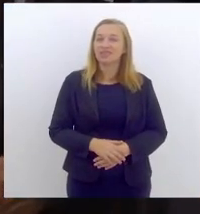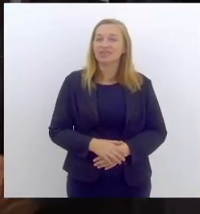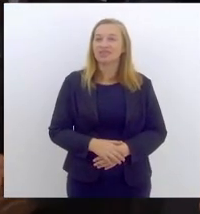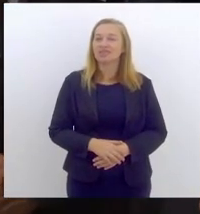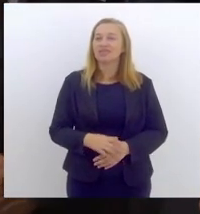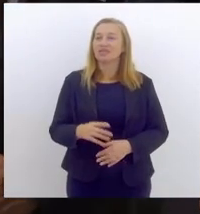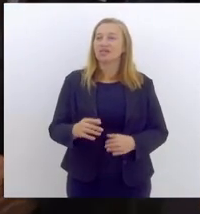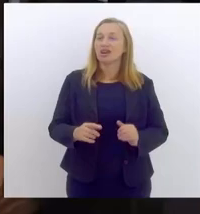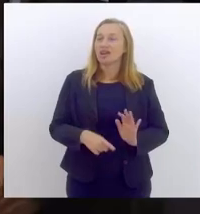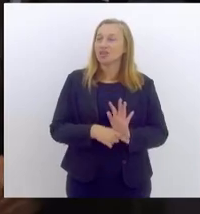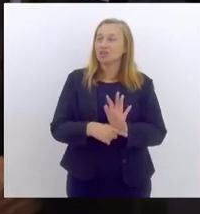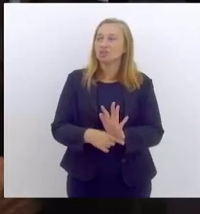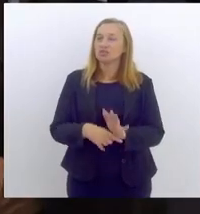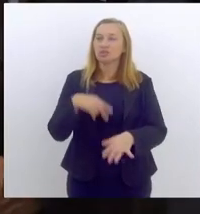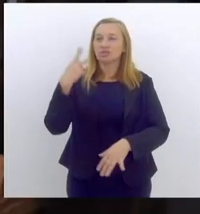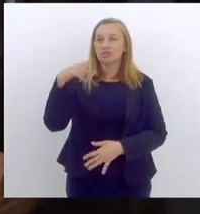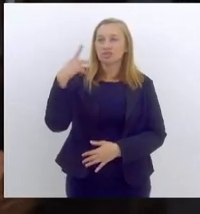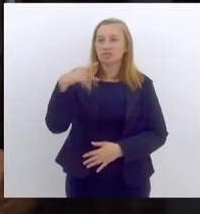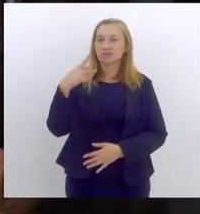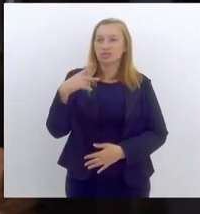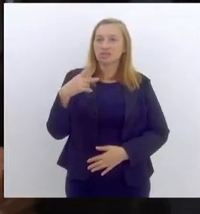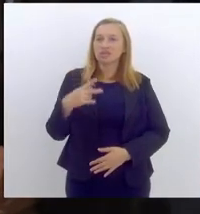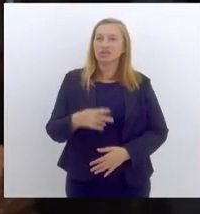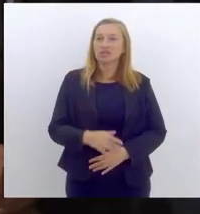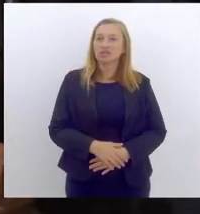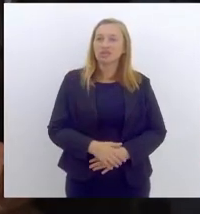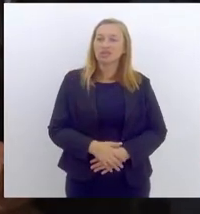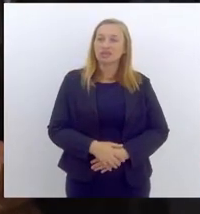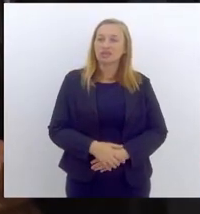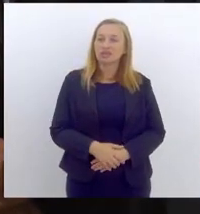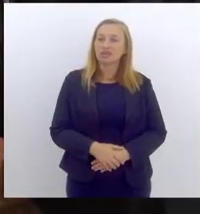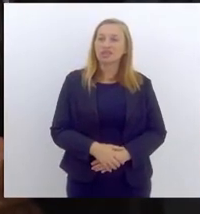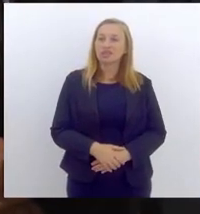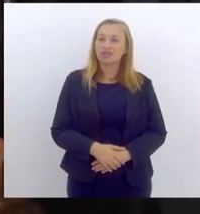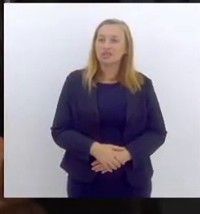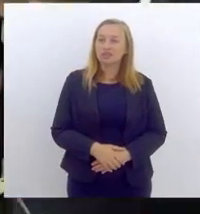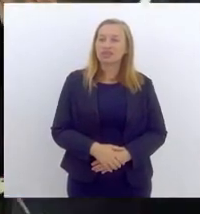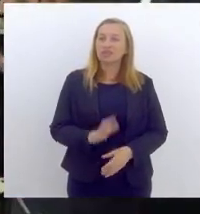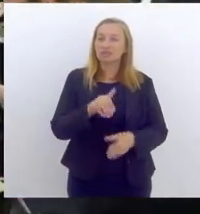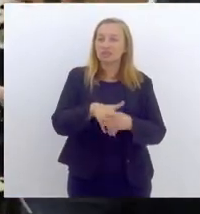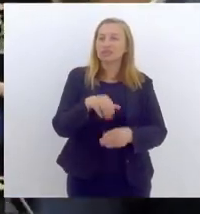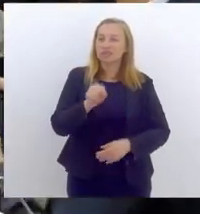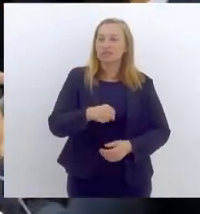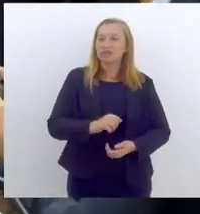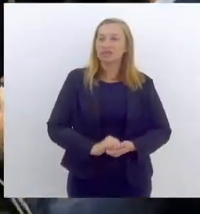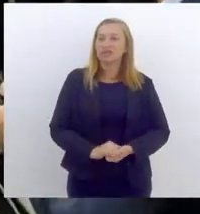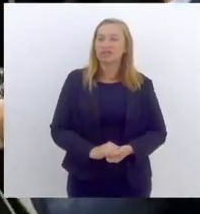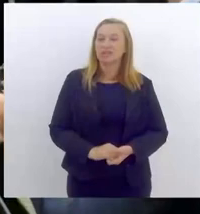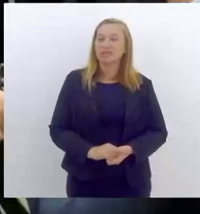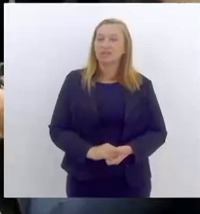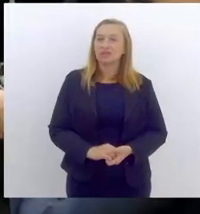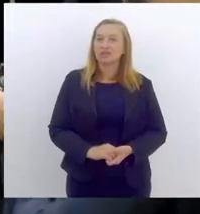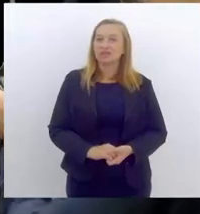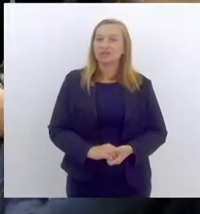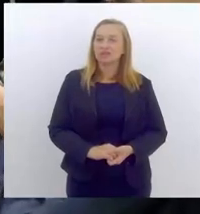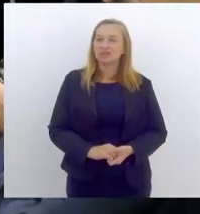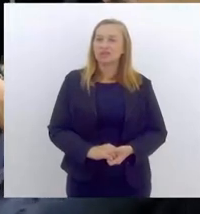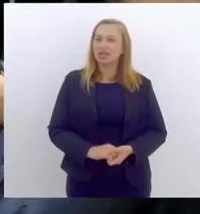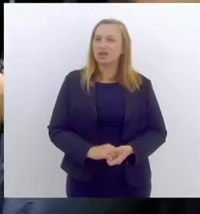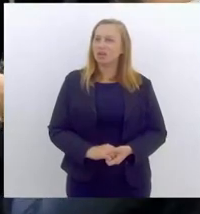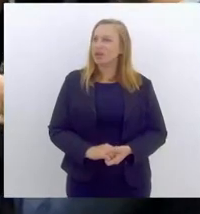do Estado do Rio de Janeiro, para a gente auxiliar o nosso governador Cláudio Castro. Meu voto é sim. Doutor Serginho, vota